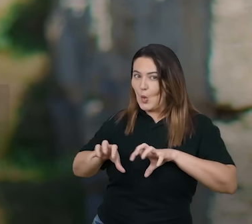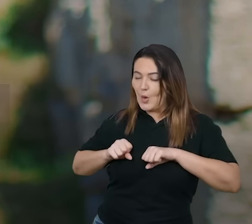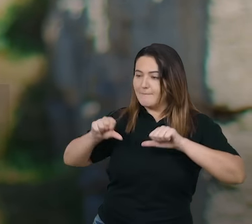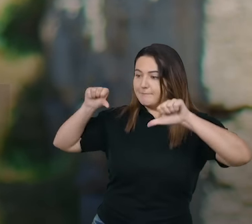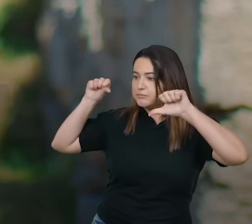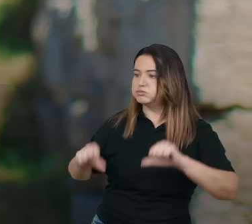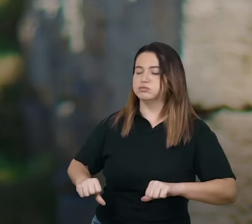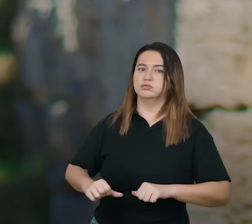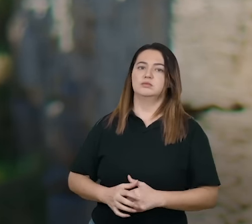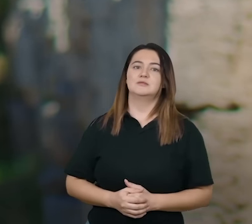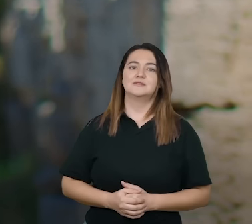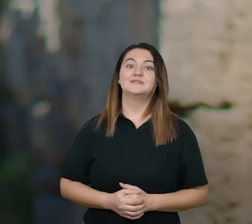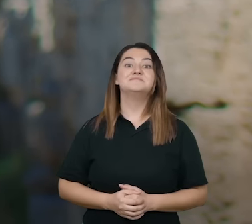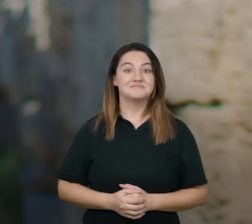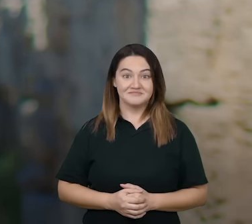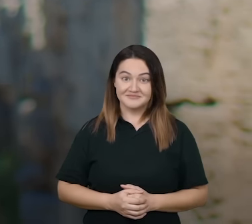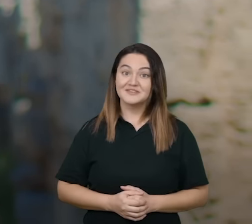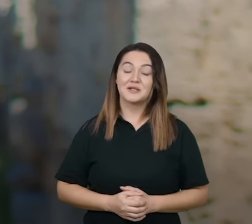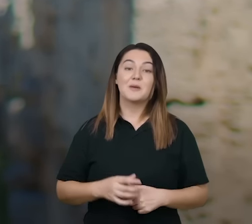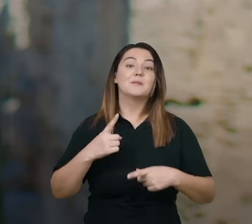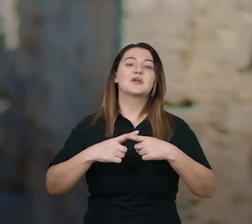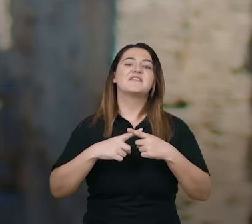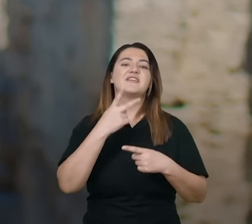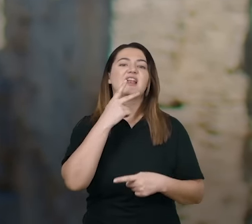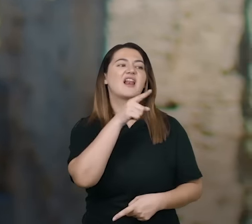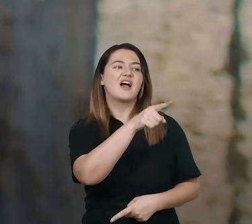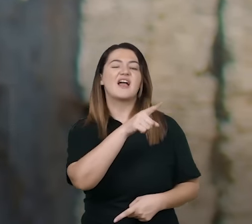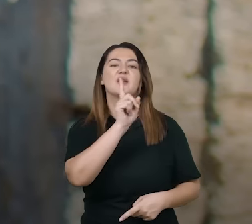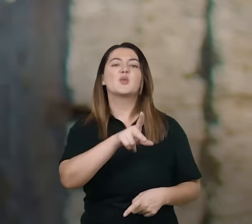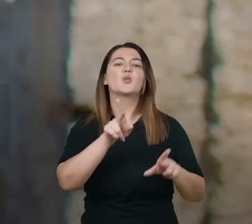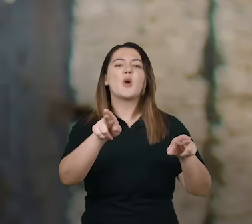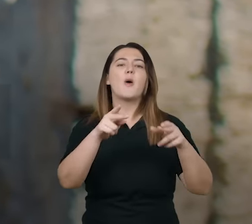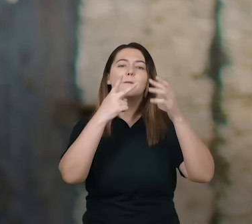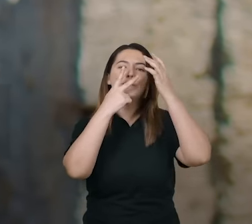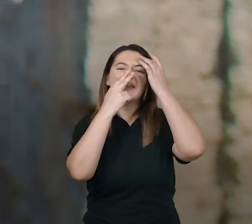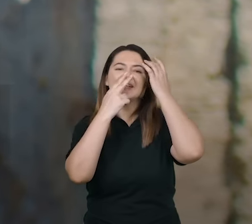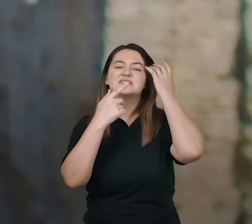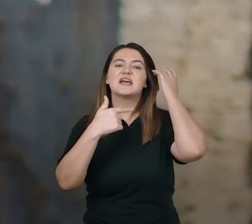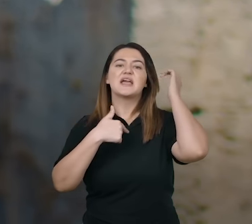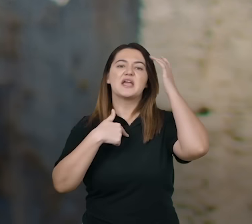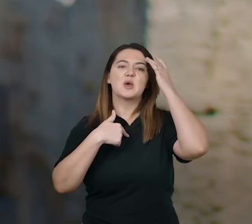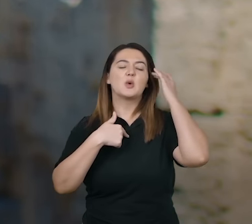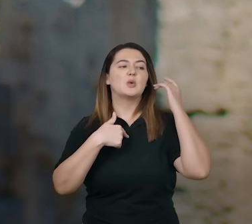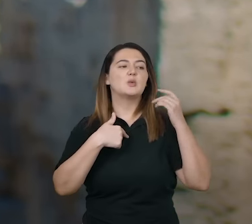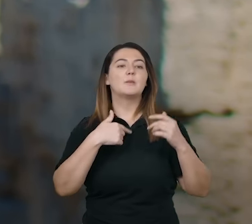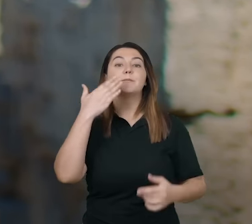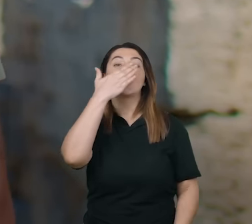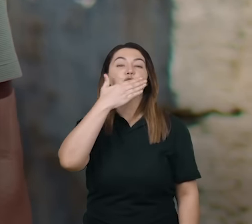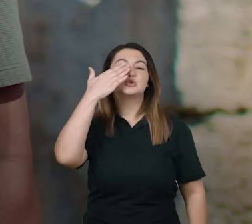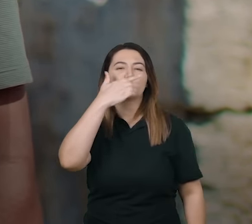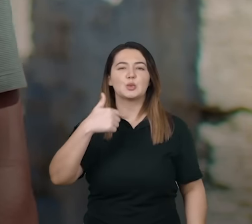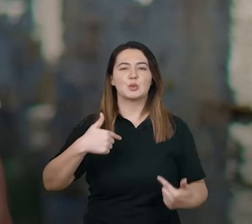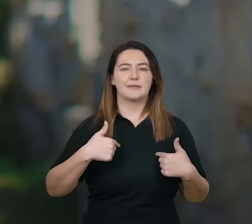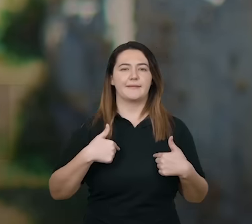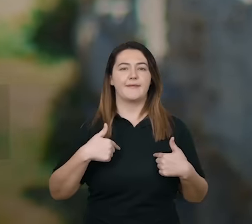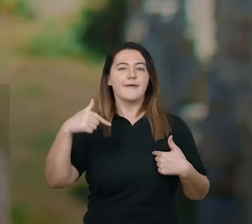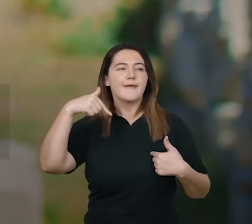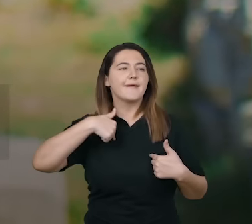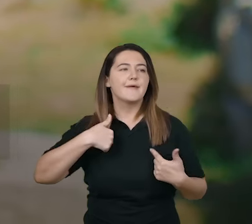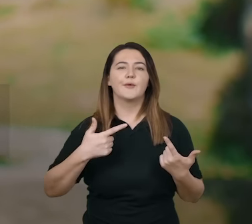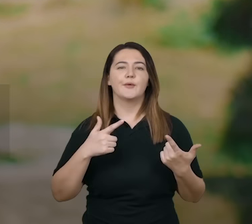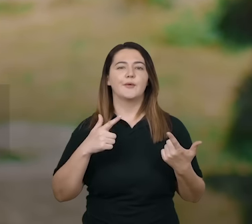Corintianizar, nos tempos greco-romanos, significava prostituir-se, profanar o seu próprio corpo, quebrar todas